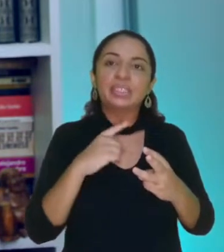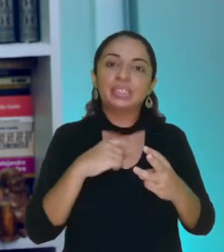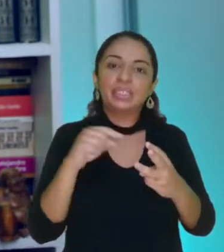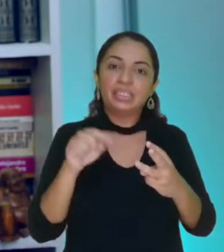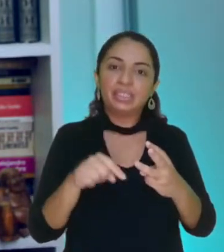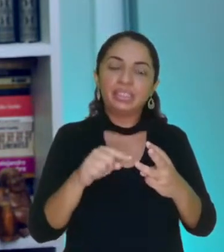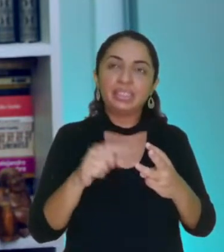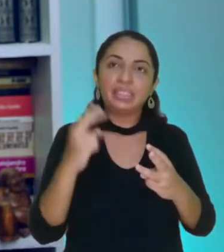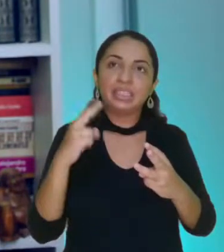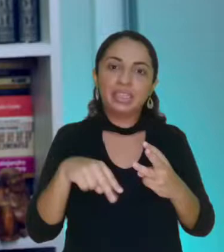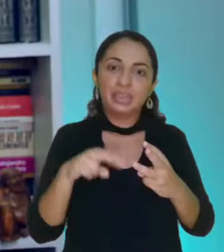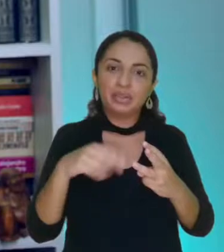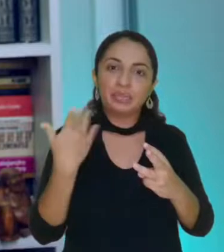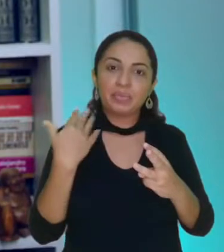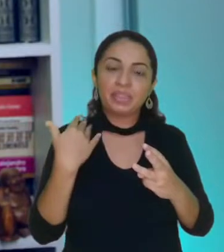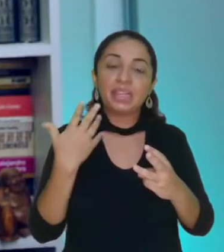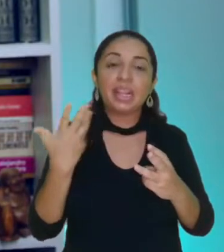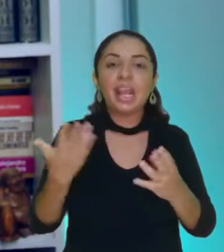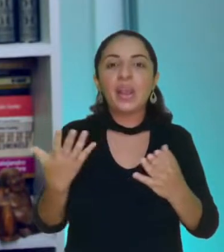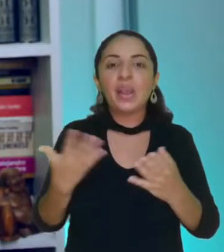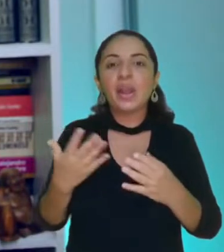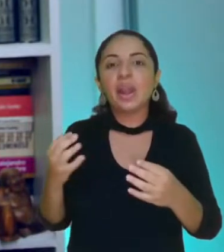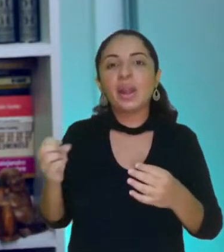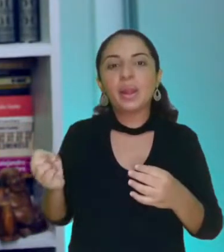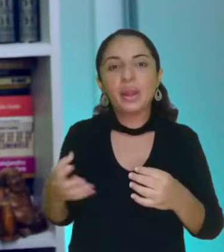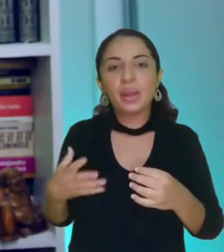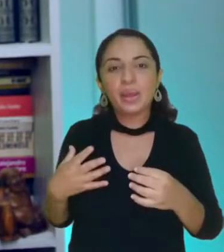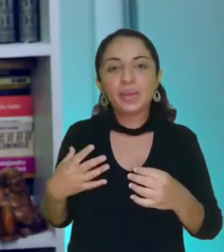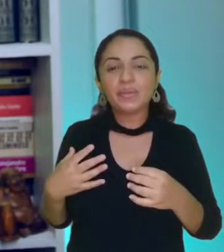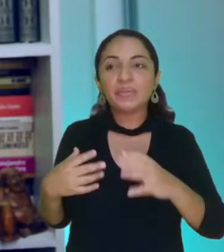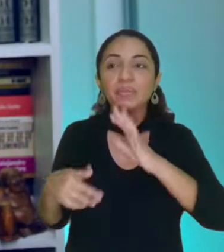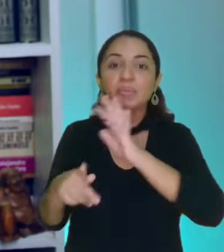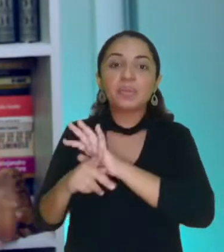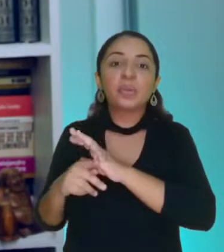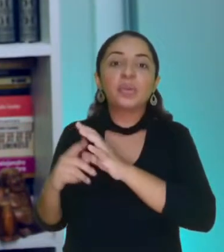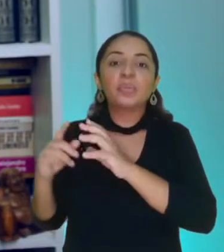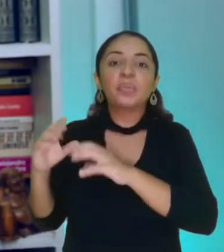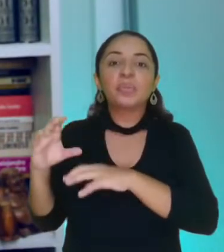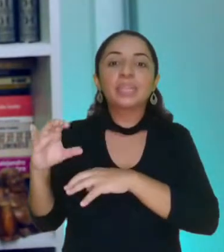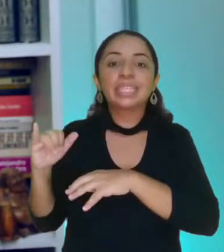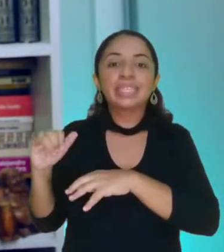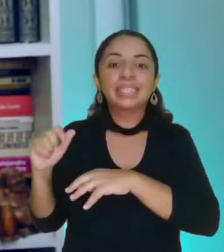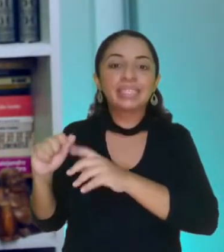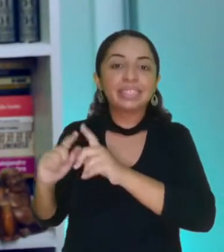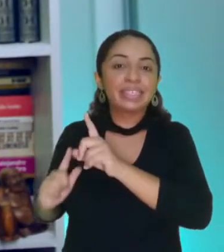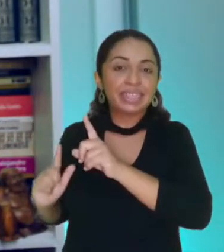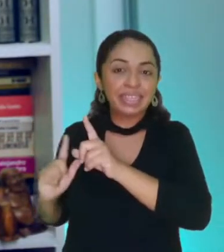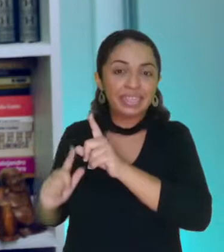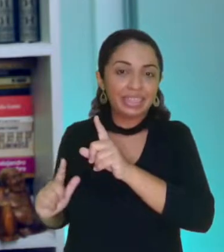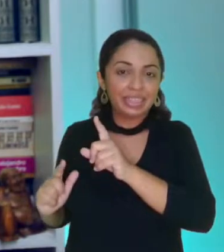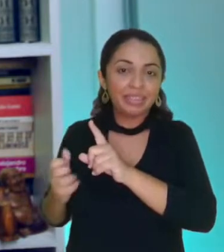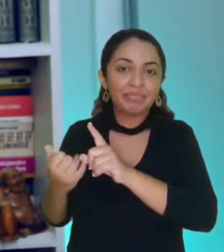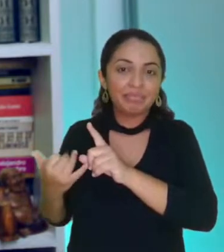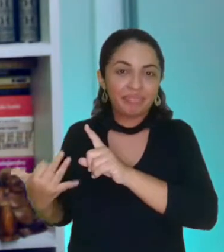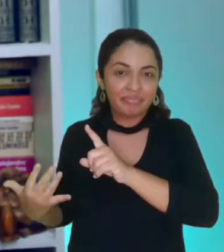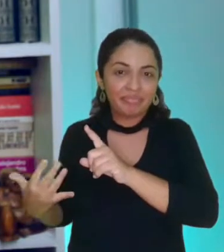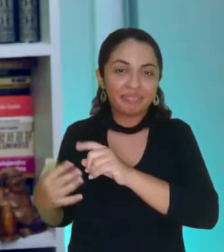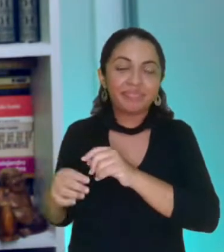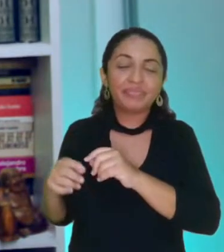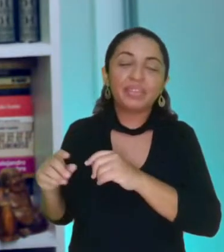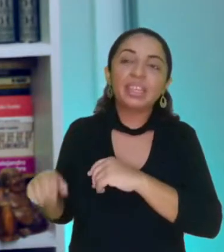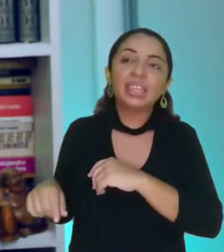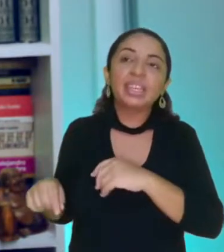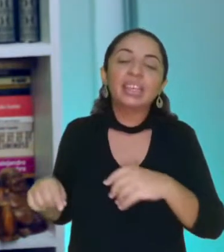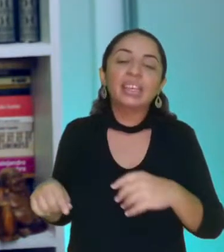nova que saiu pela coleção Jornalismo Literário da Companhia das Letras. E essa aqui